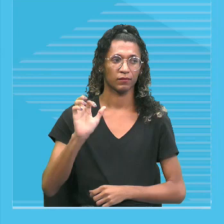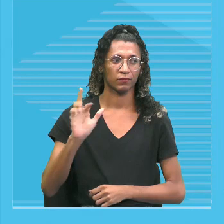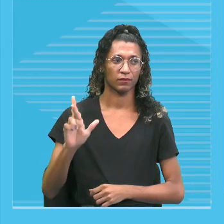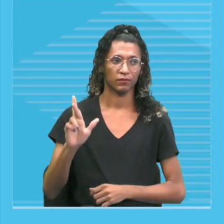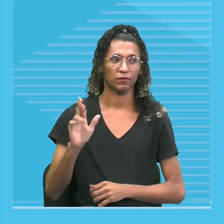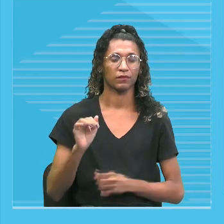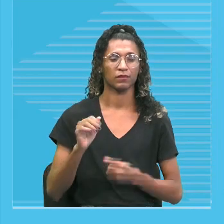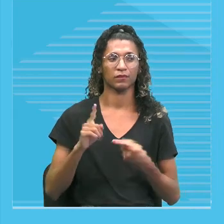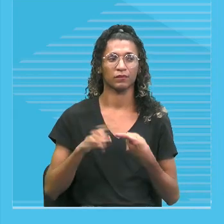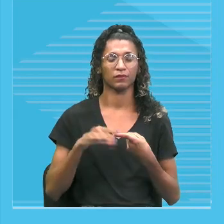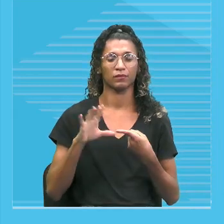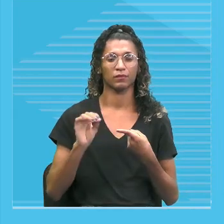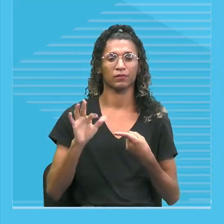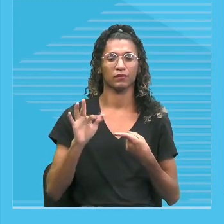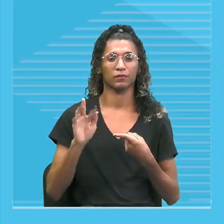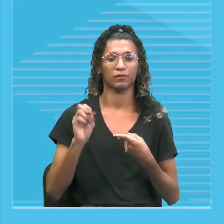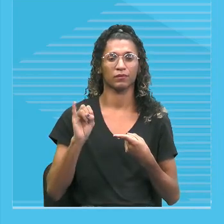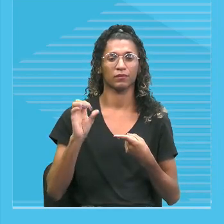oficina